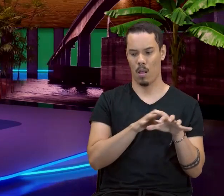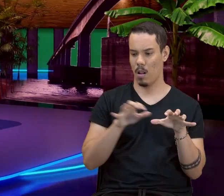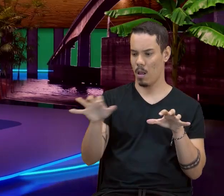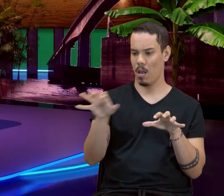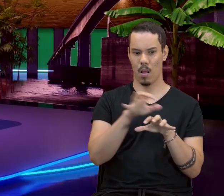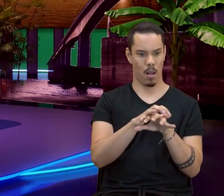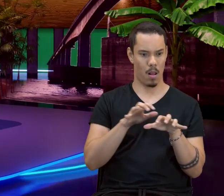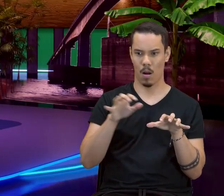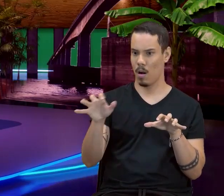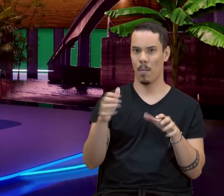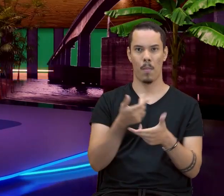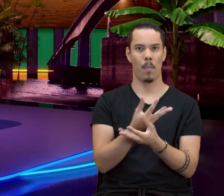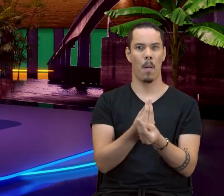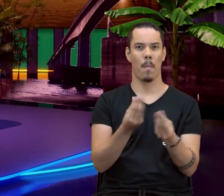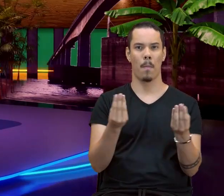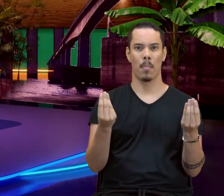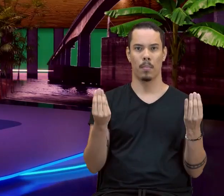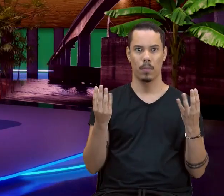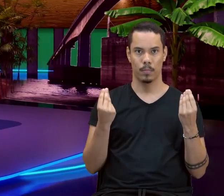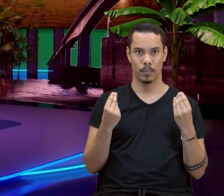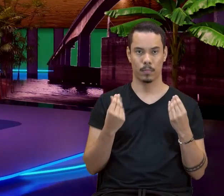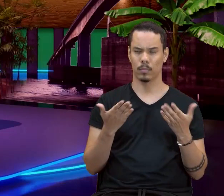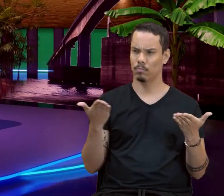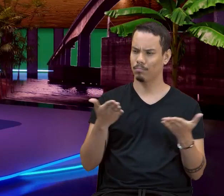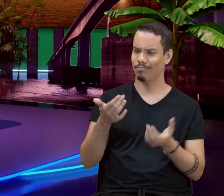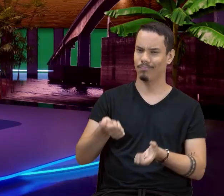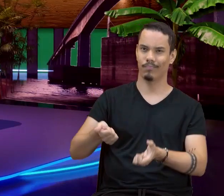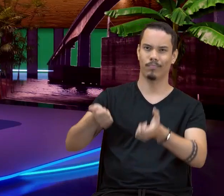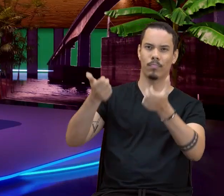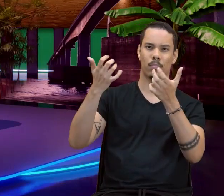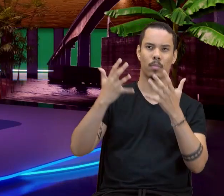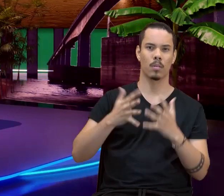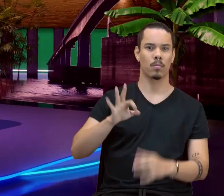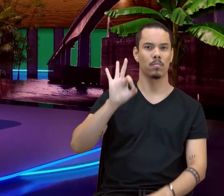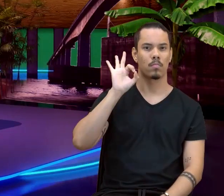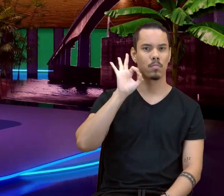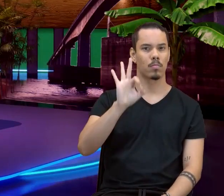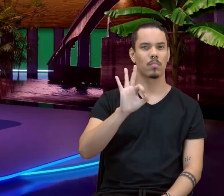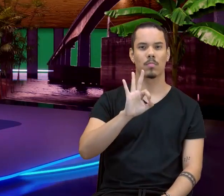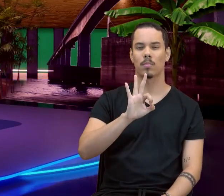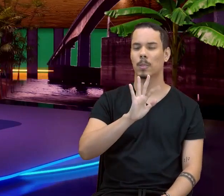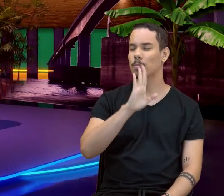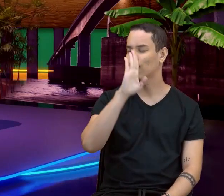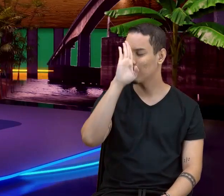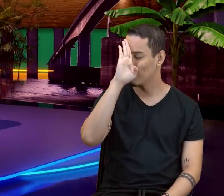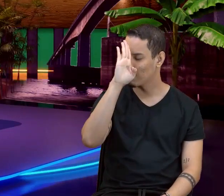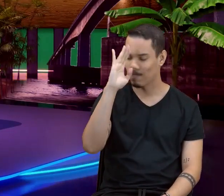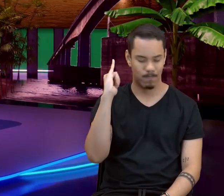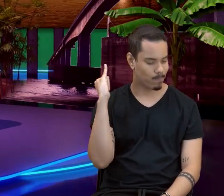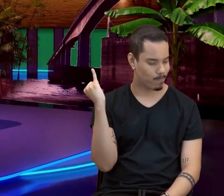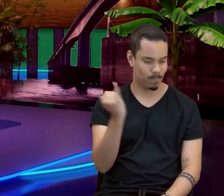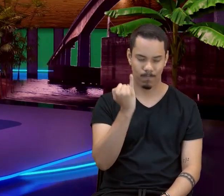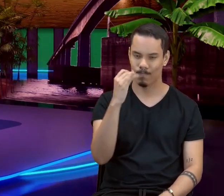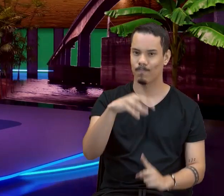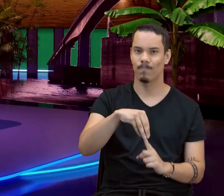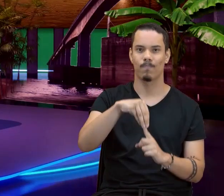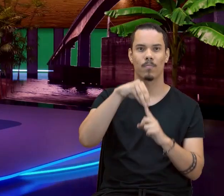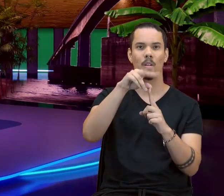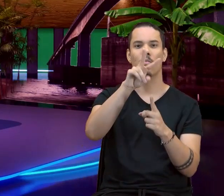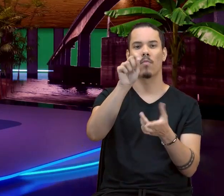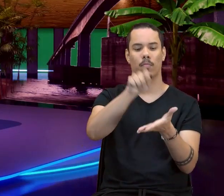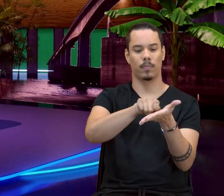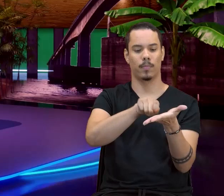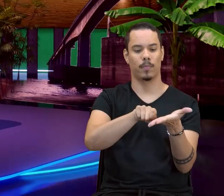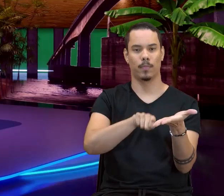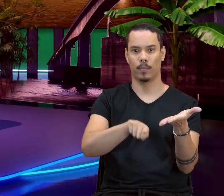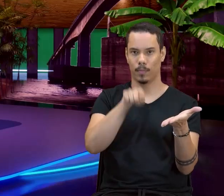Professor, as suas palavras agora foram palavras de ouro. Sério, para o nosso querido aluno. Olha aí, galera. Ele vai anotar isso aí, porque